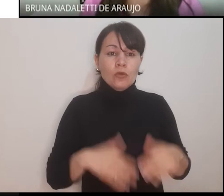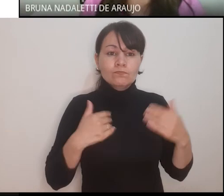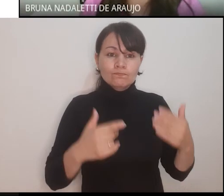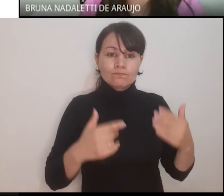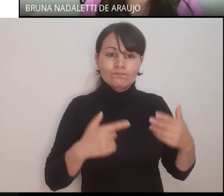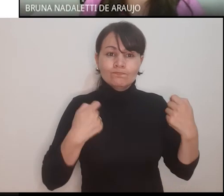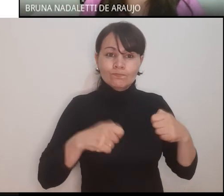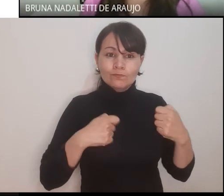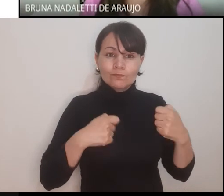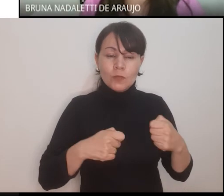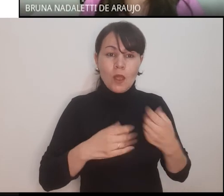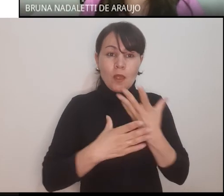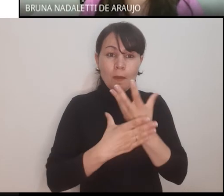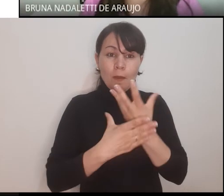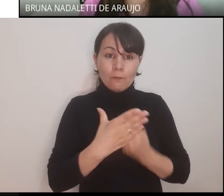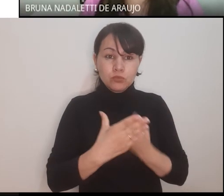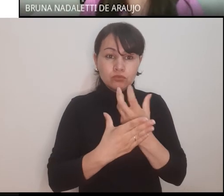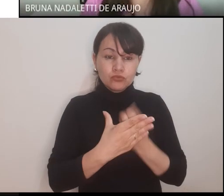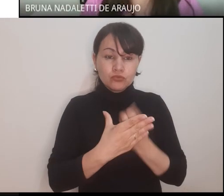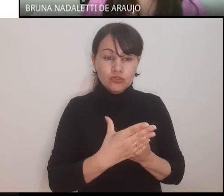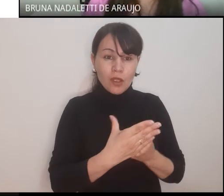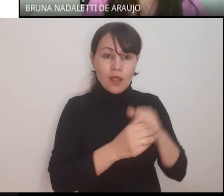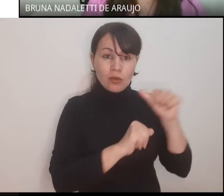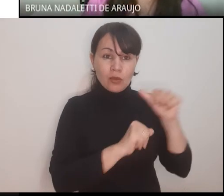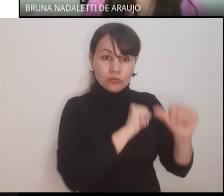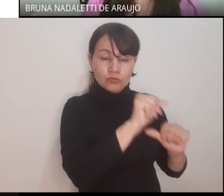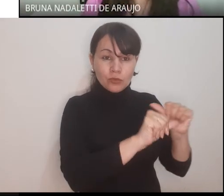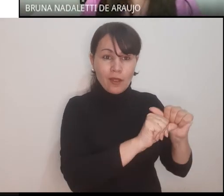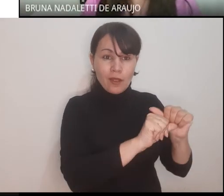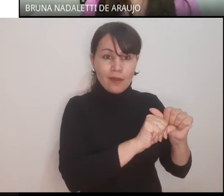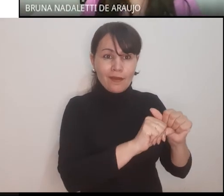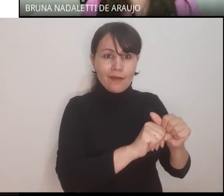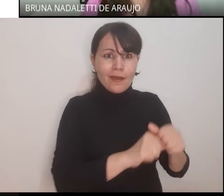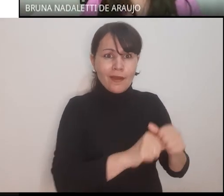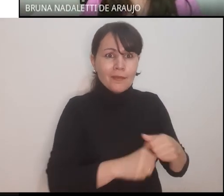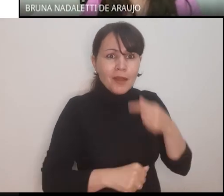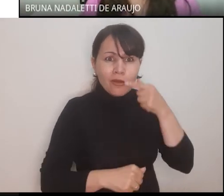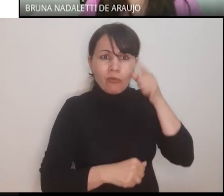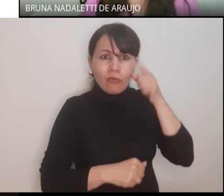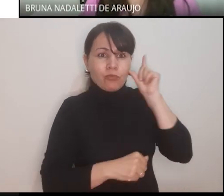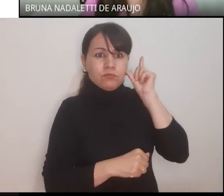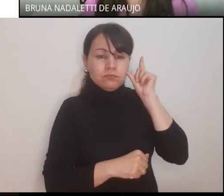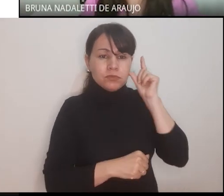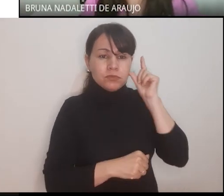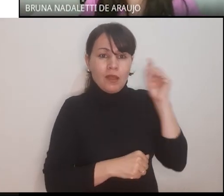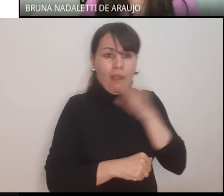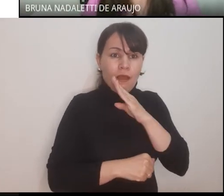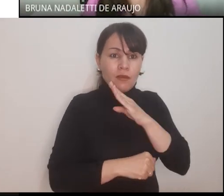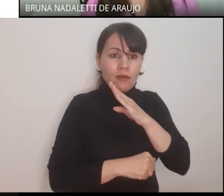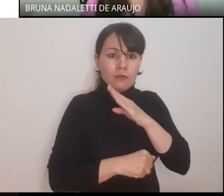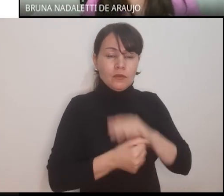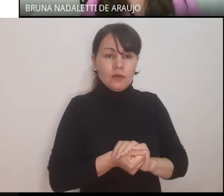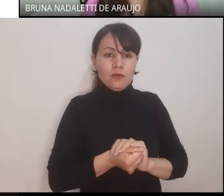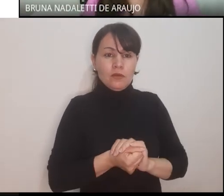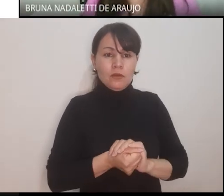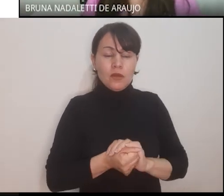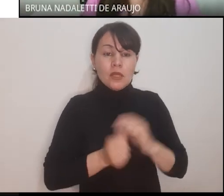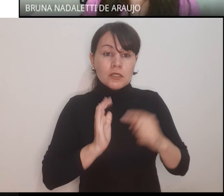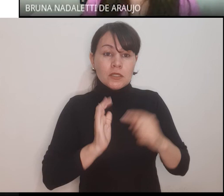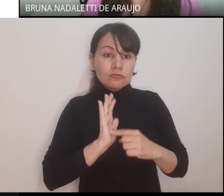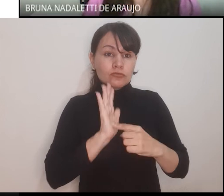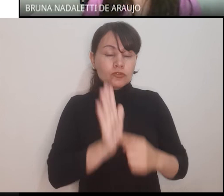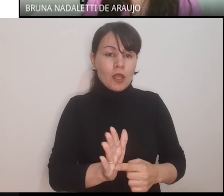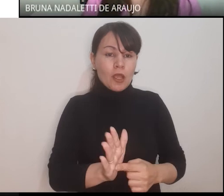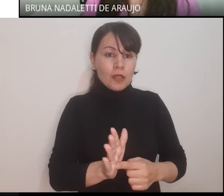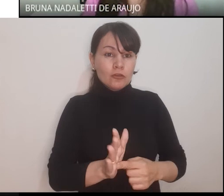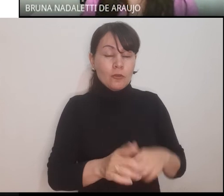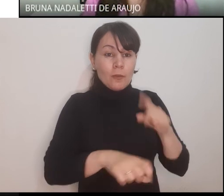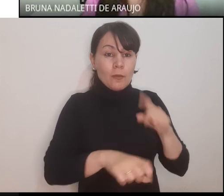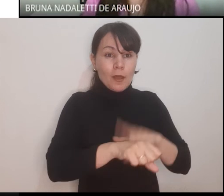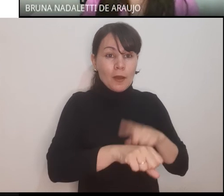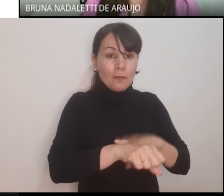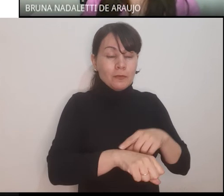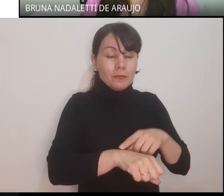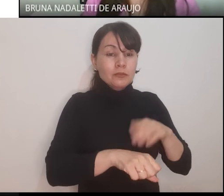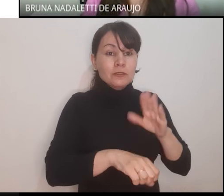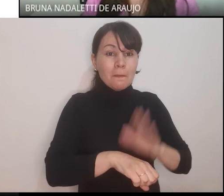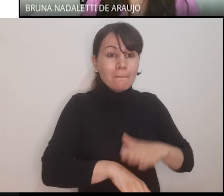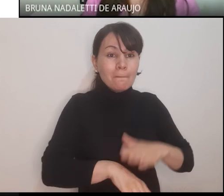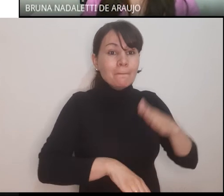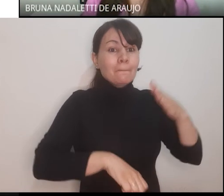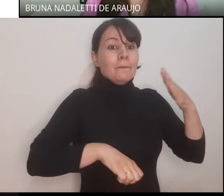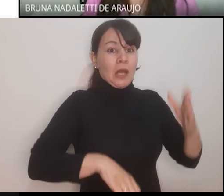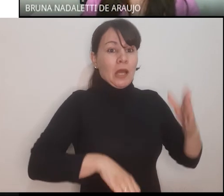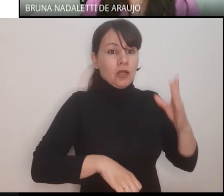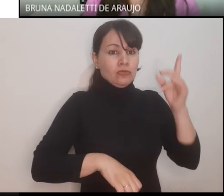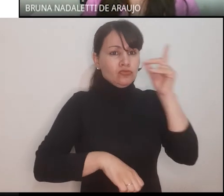para a hemodiálise é para ontem. São indicados para situações agudas e para inserção percutânea à beira do